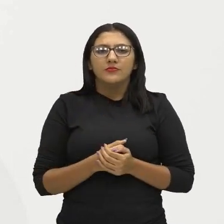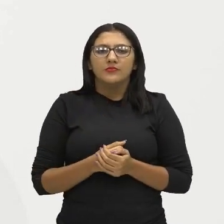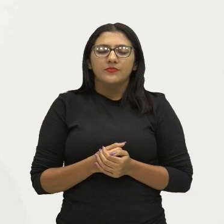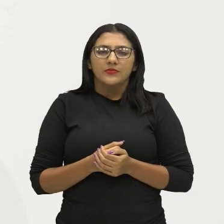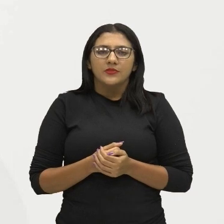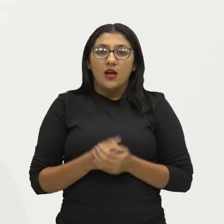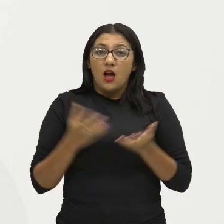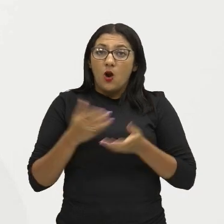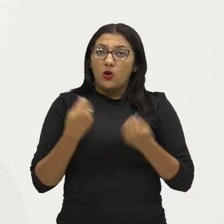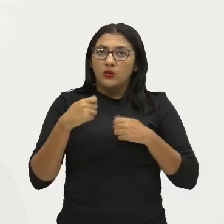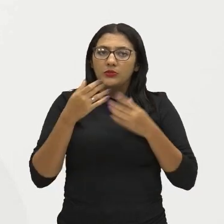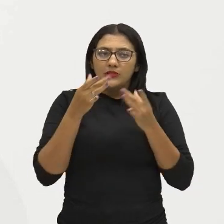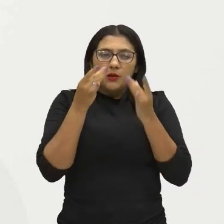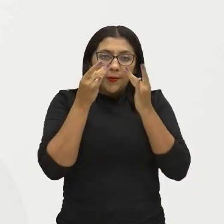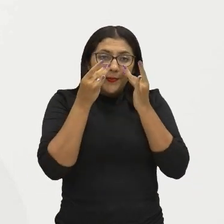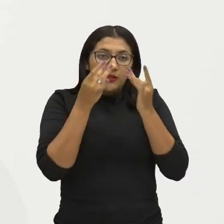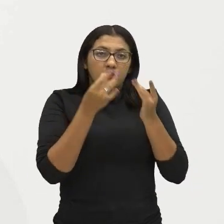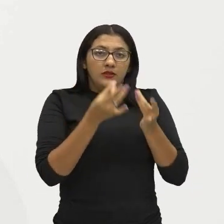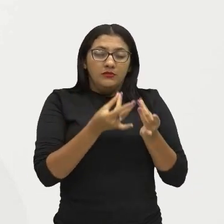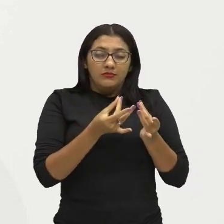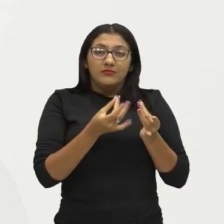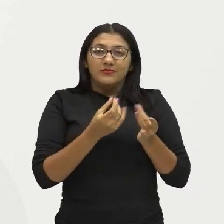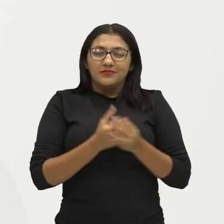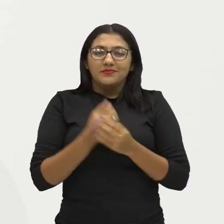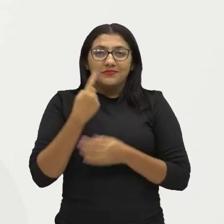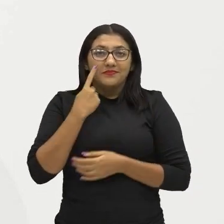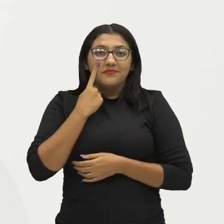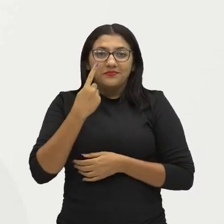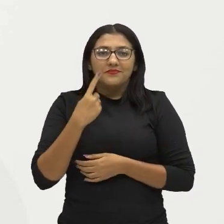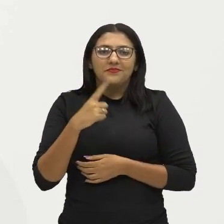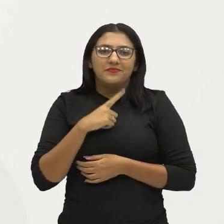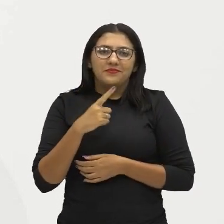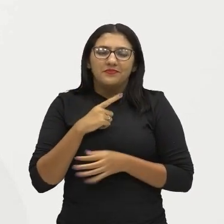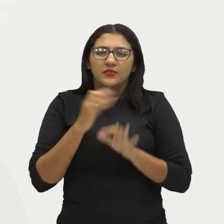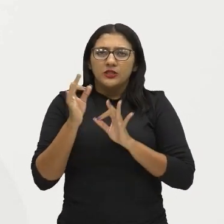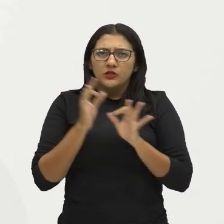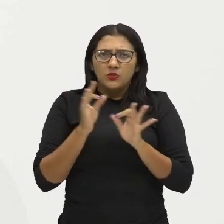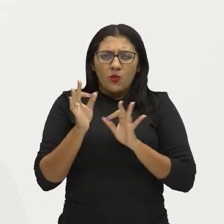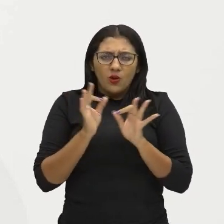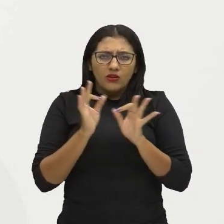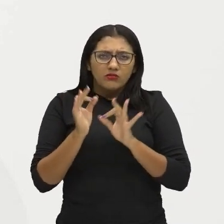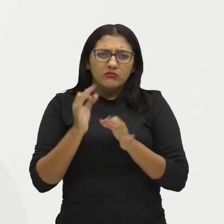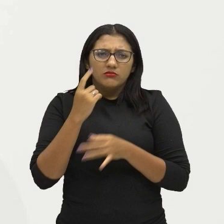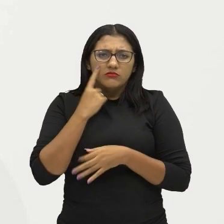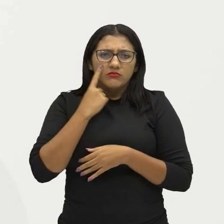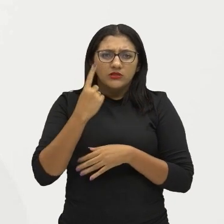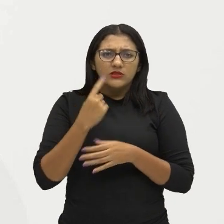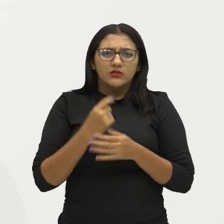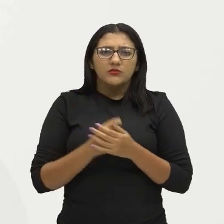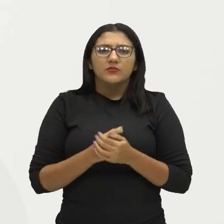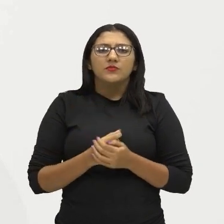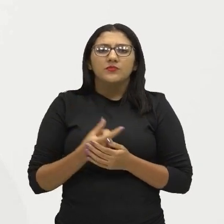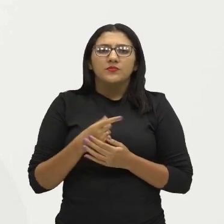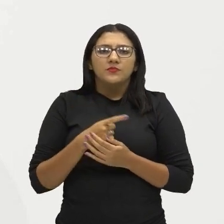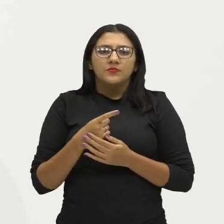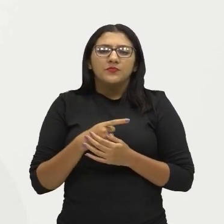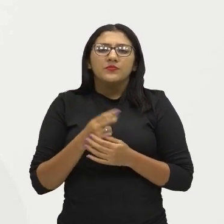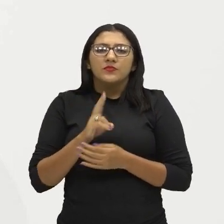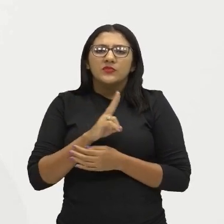estar atento, pessoal. Nós estamos diante, então, quando você faz essa escrita, do que nós chamamos